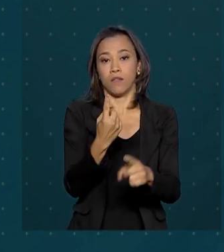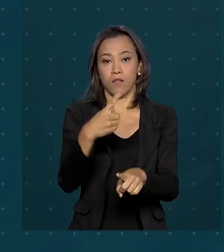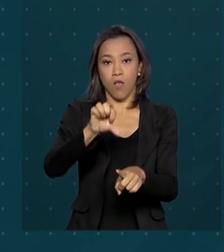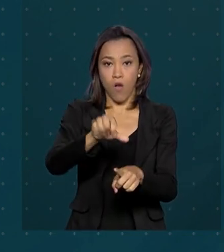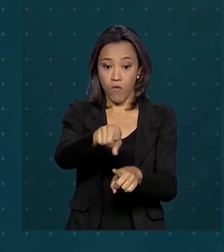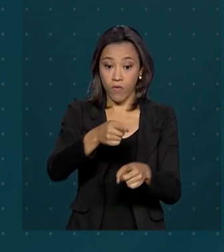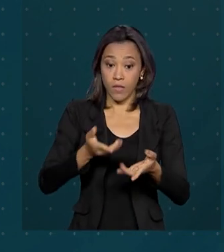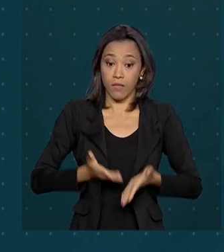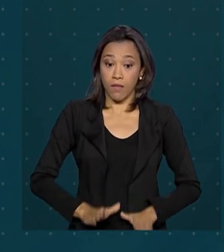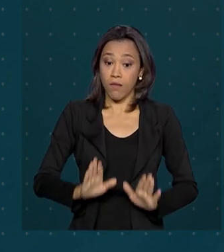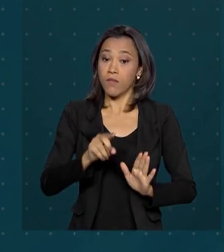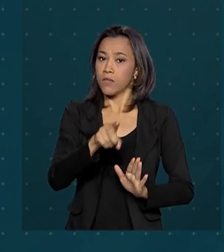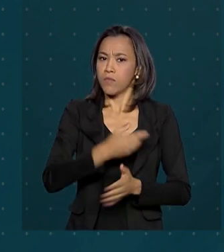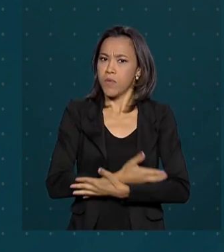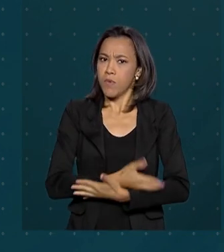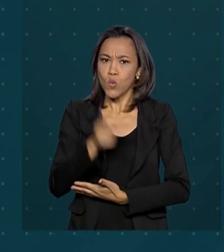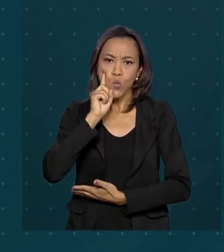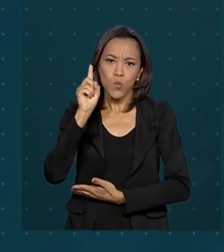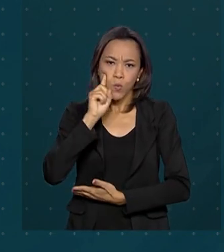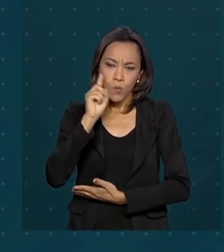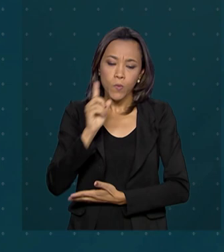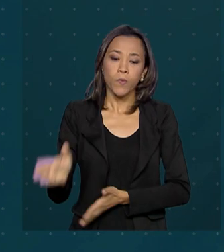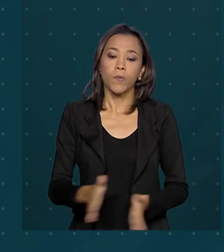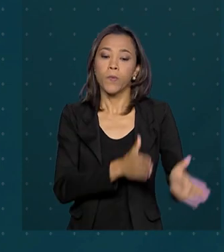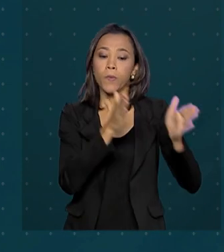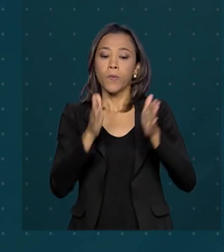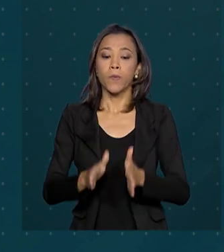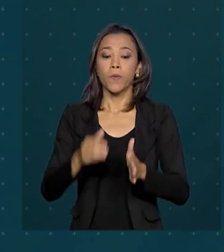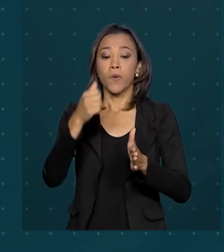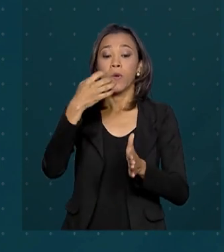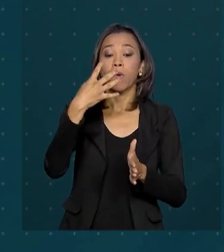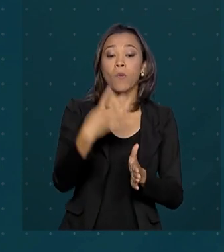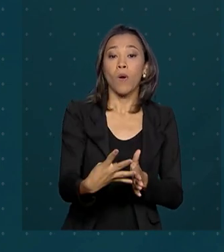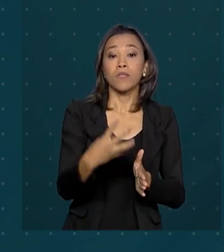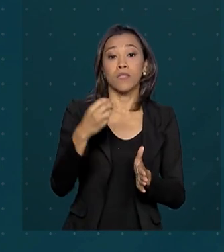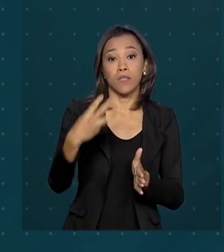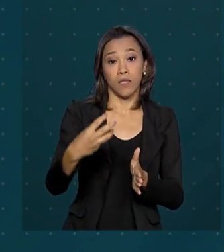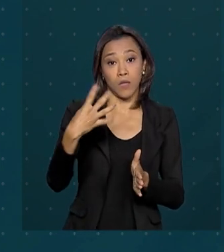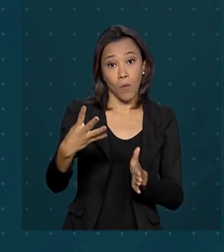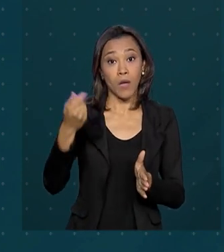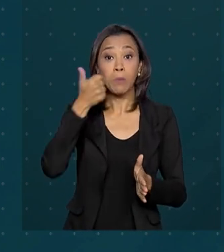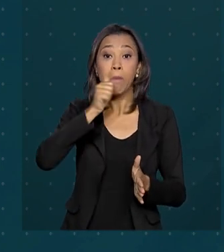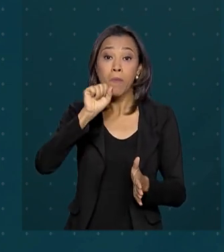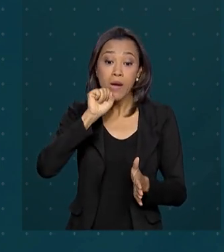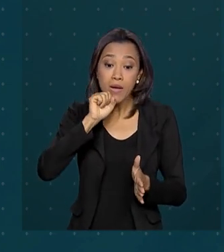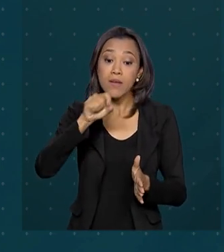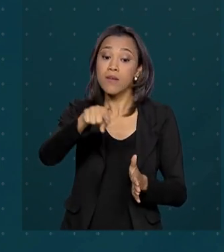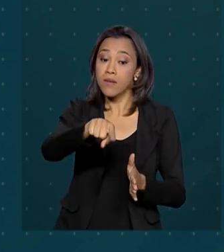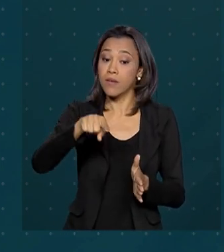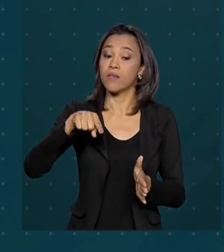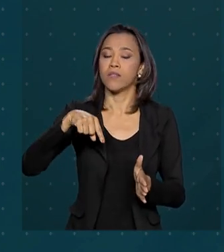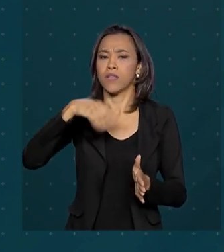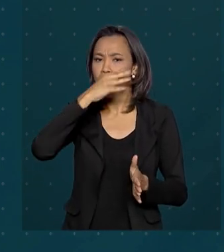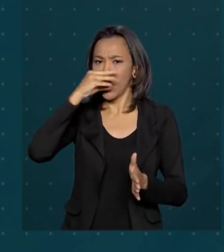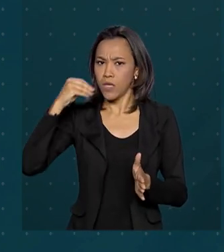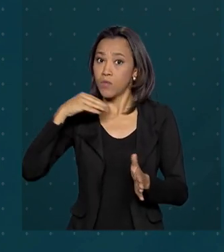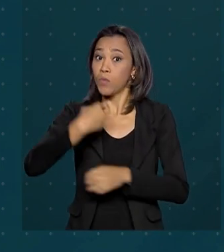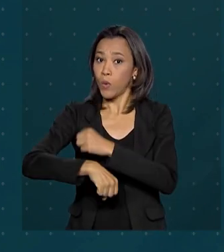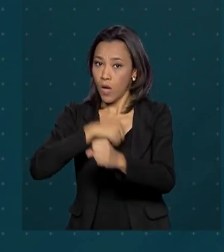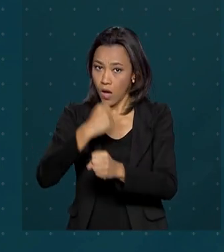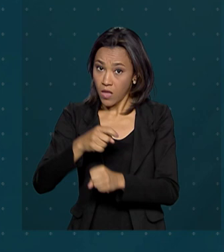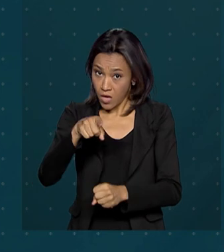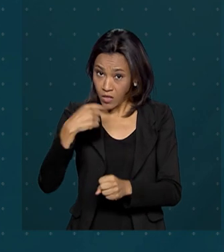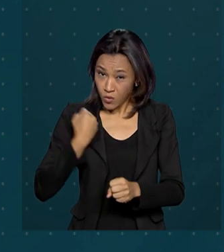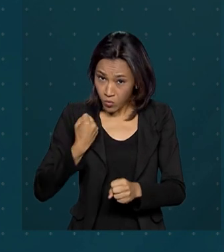dão à luz todos os dias. São mais de 434 mil mães adolescentes por ano. Este número já foi